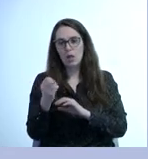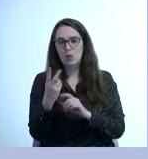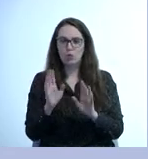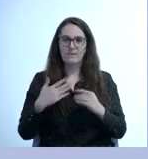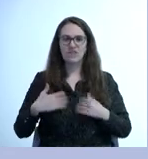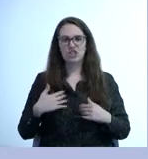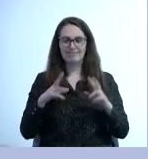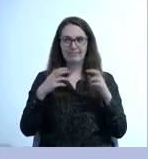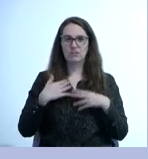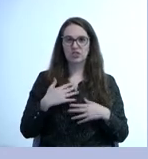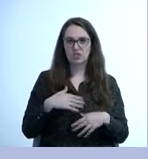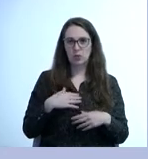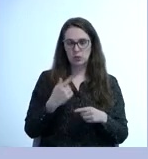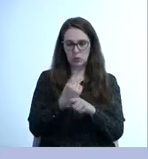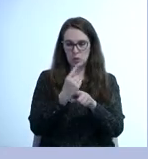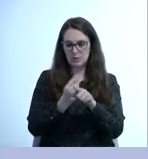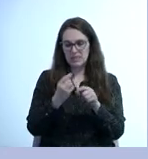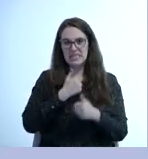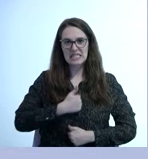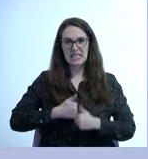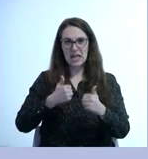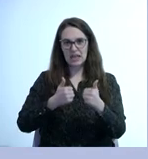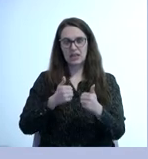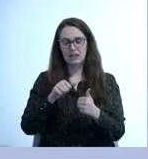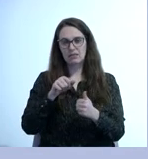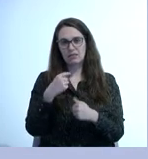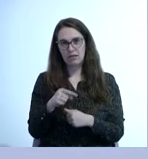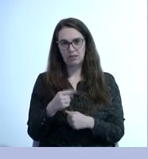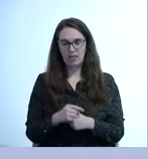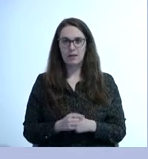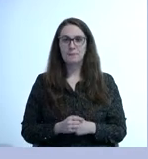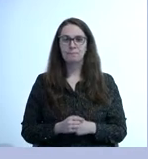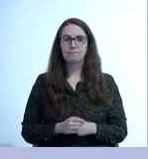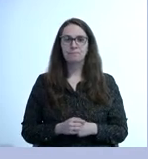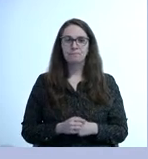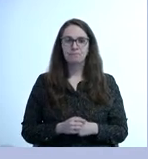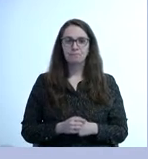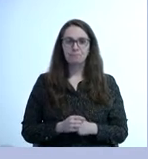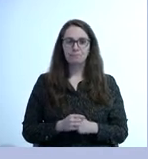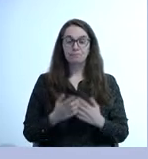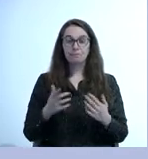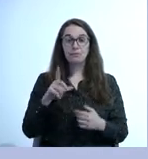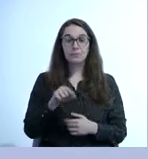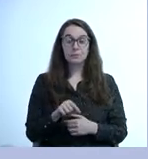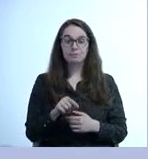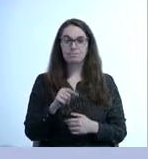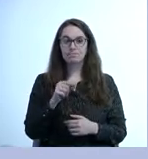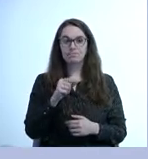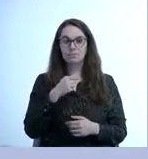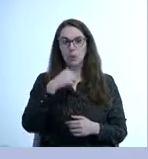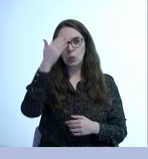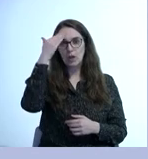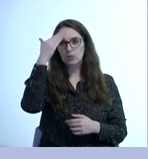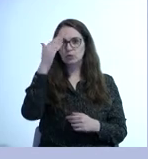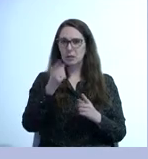vestido, sobre o corpo geográfico, o corpo topográfico da cidade. Mas, de facto, vai ganhando